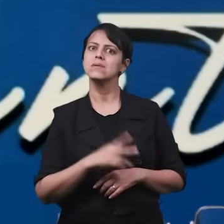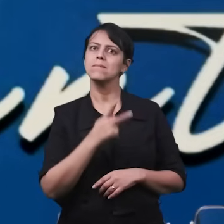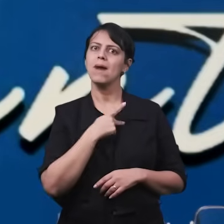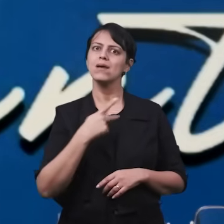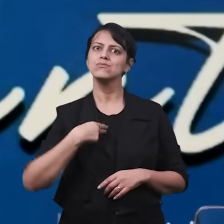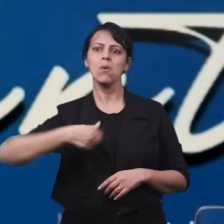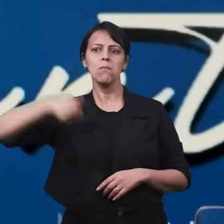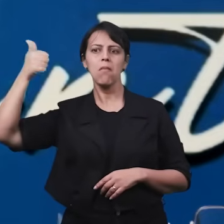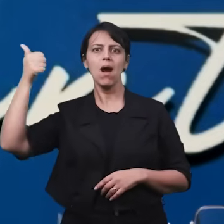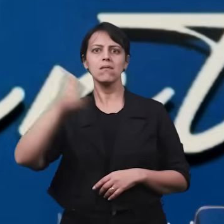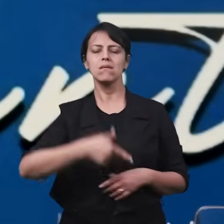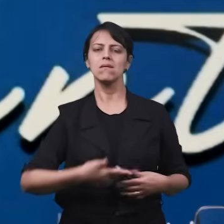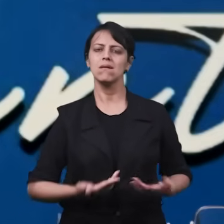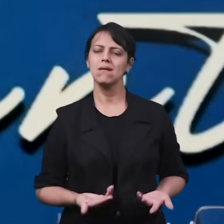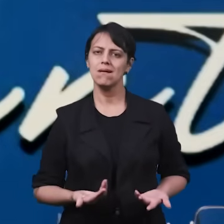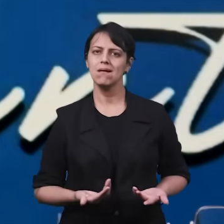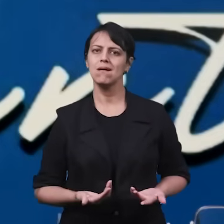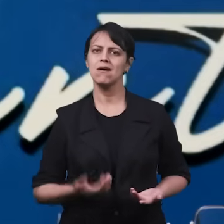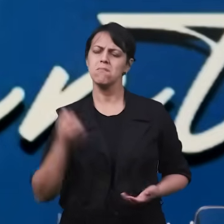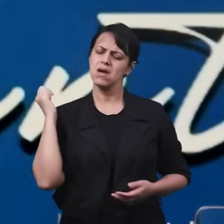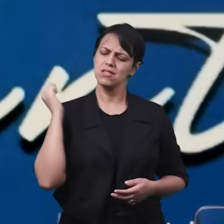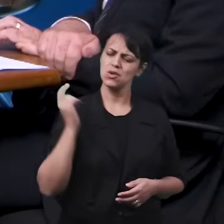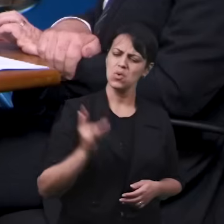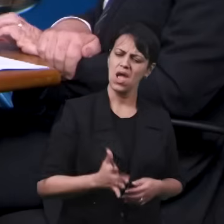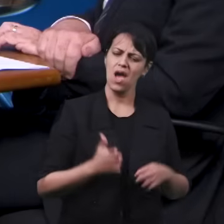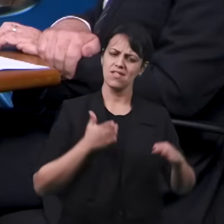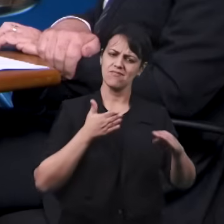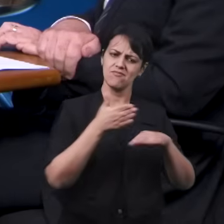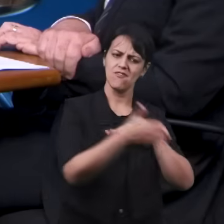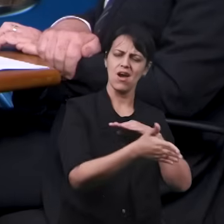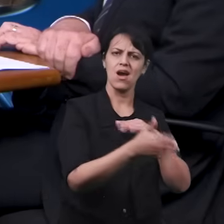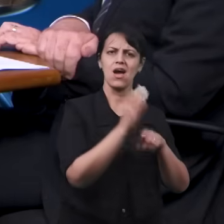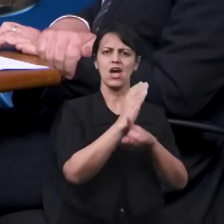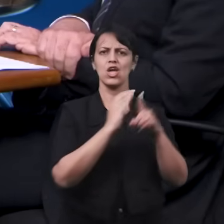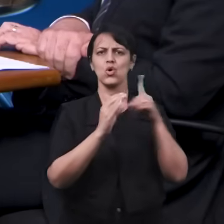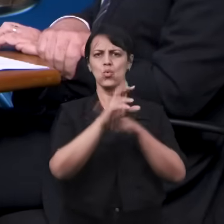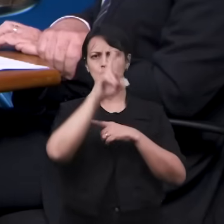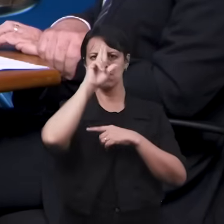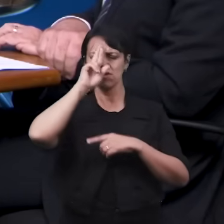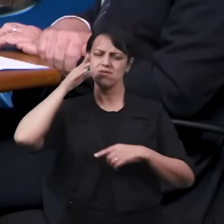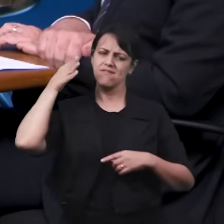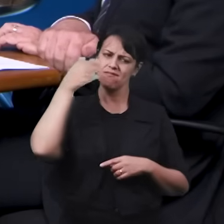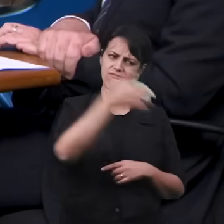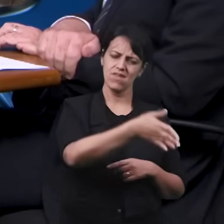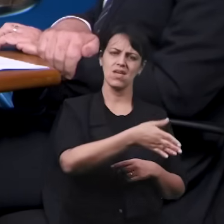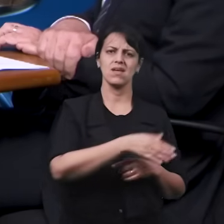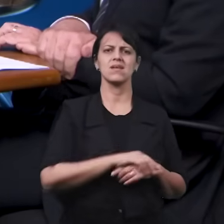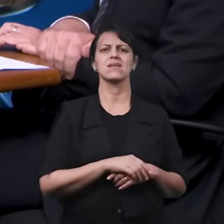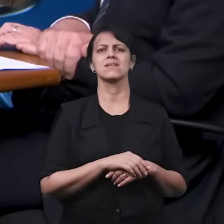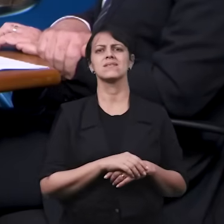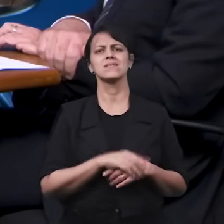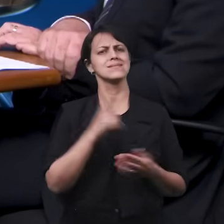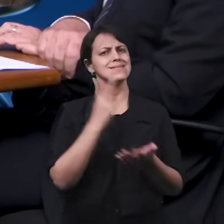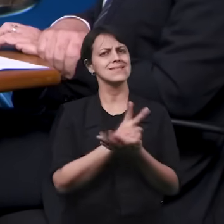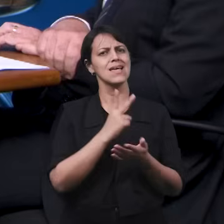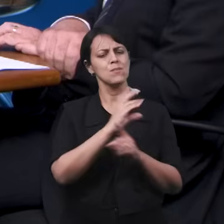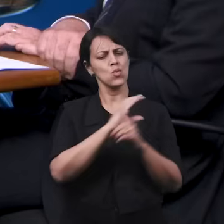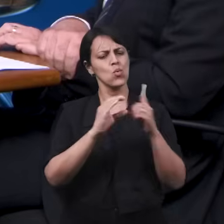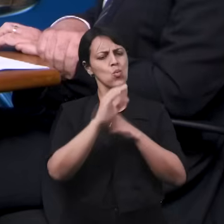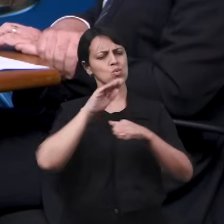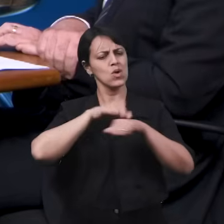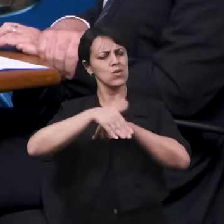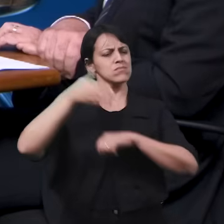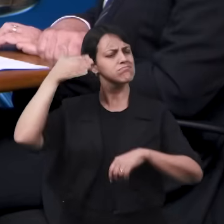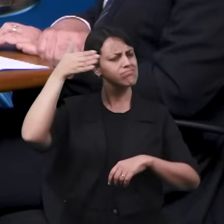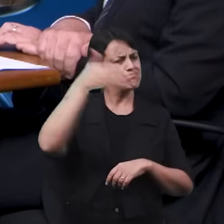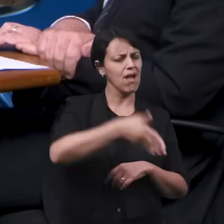que o pastor. Madrugada. Madrugada, ela está sempre na madrugada, ela está sempre no culto ao meio-dia, entendeu? E ela está